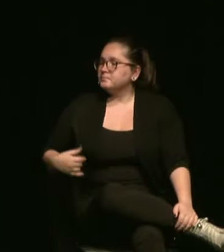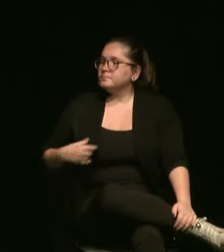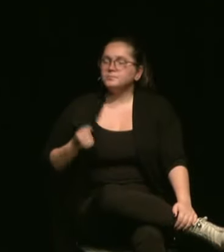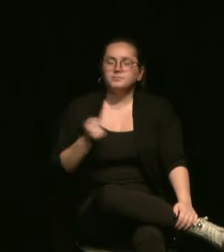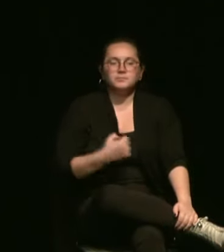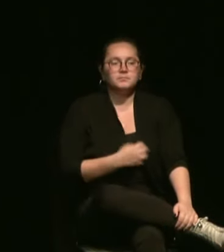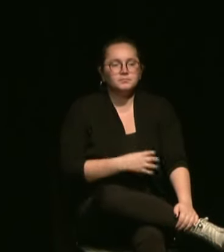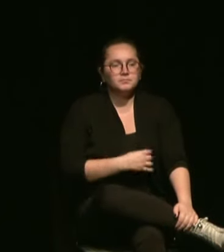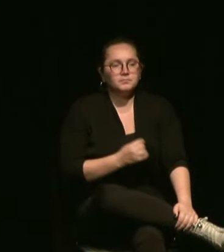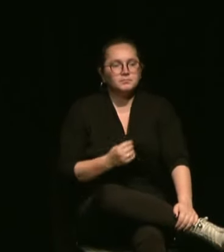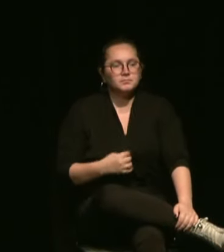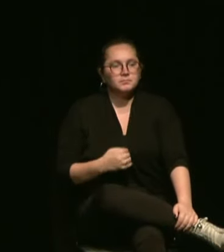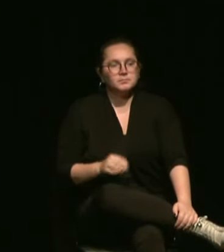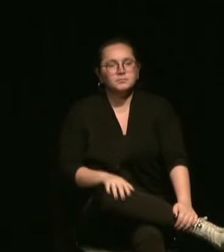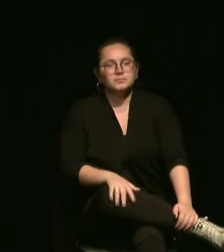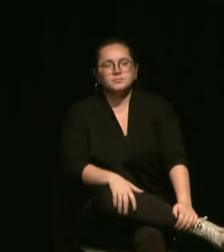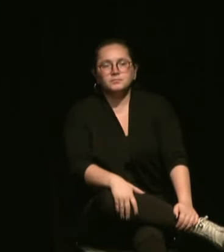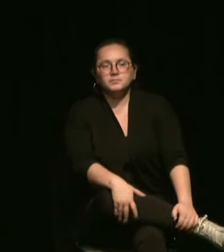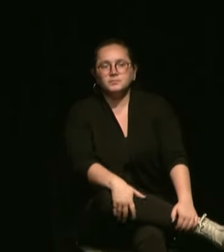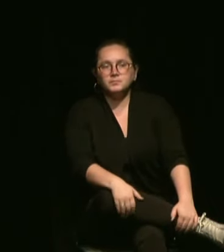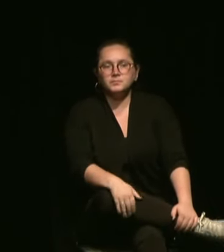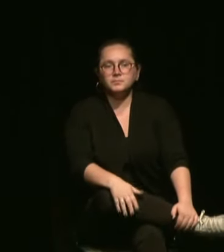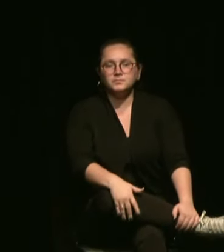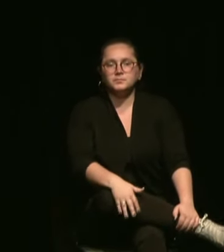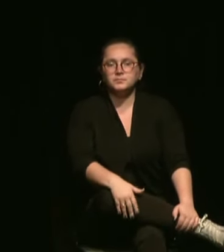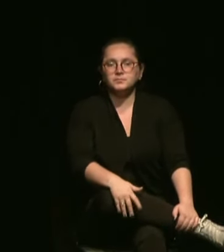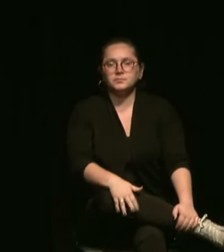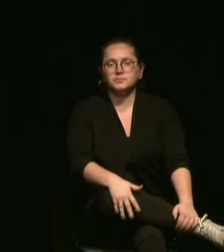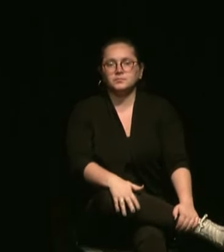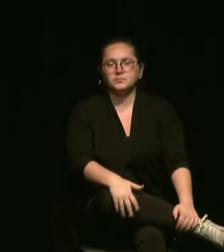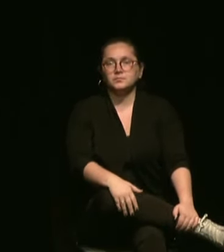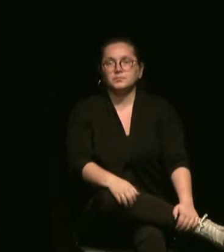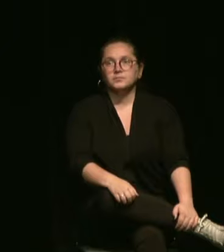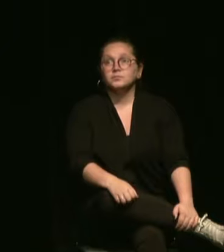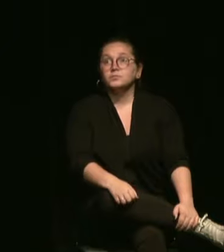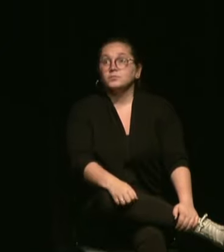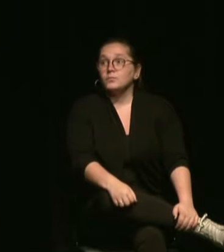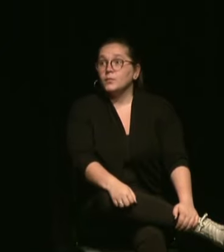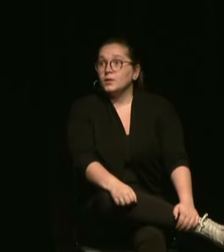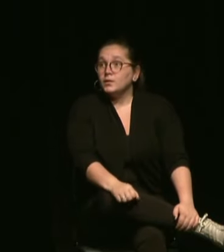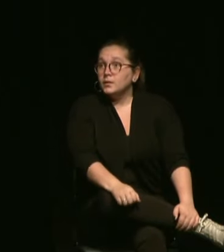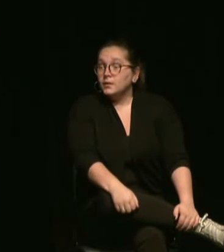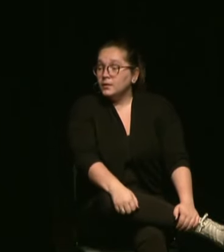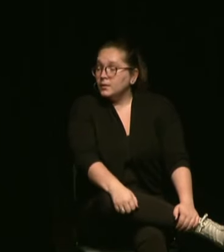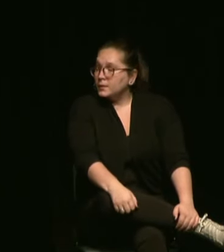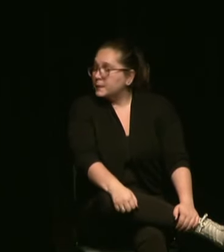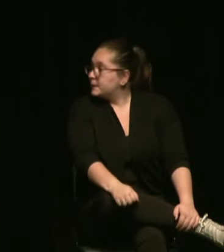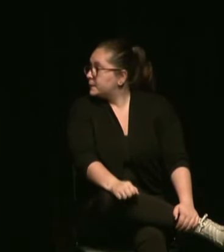Não